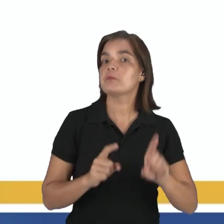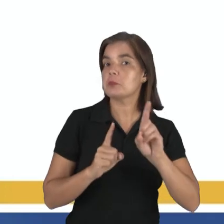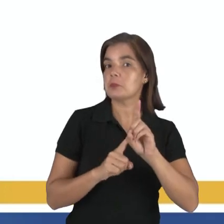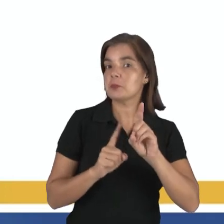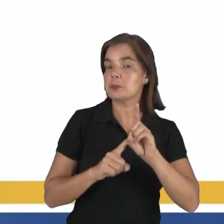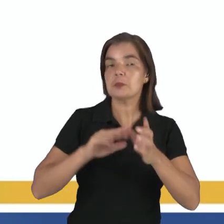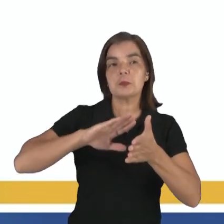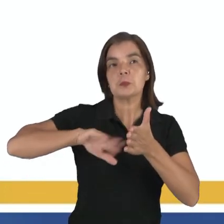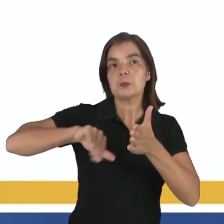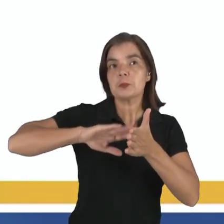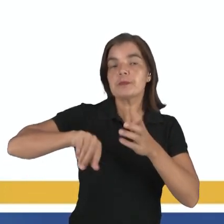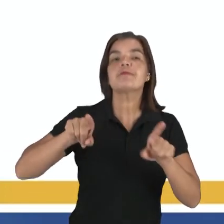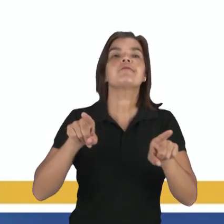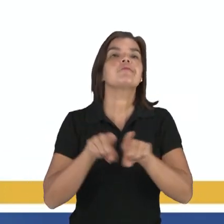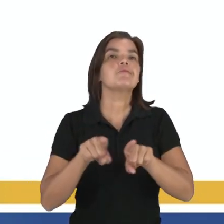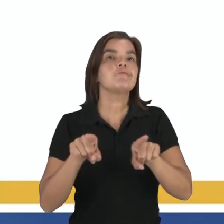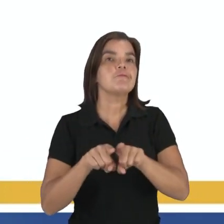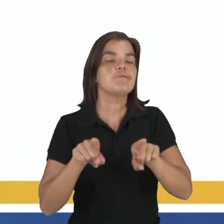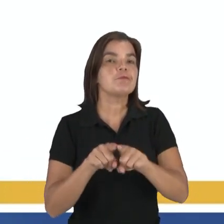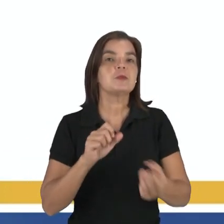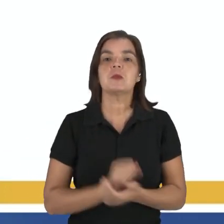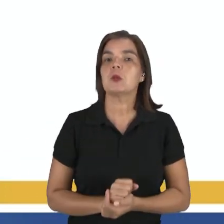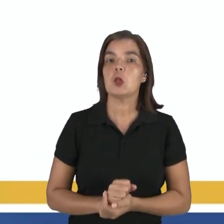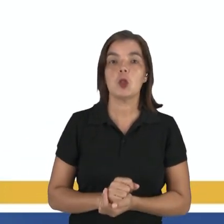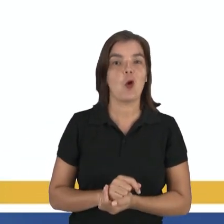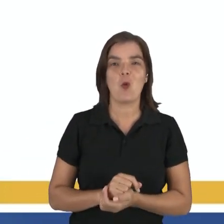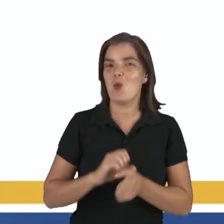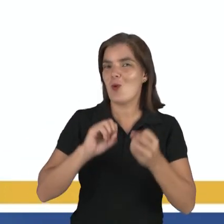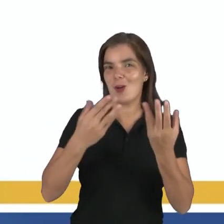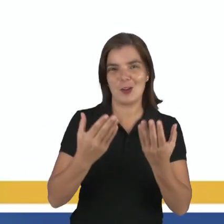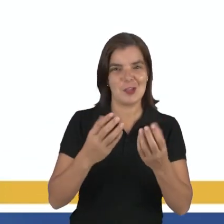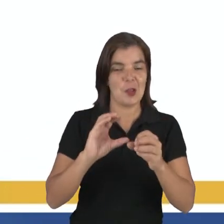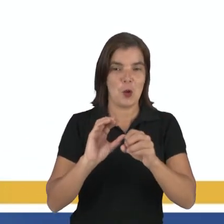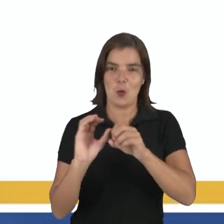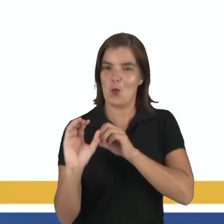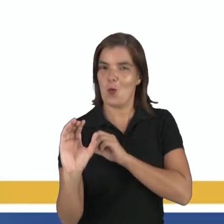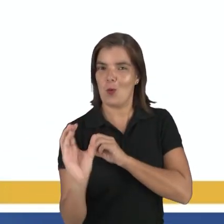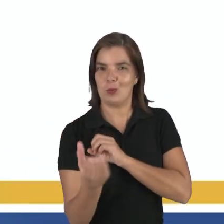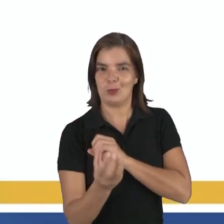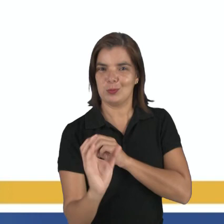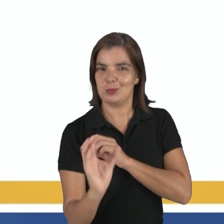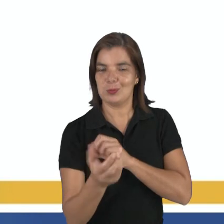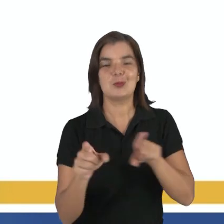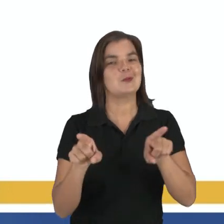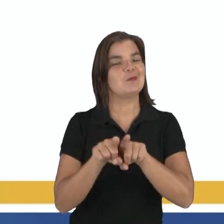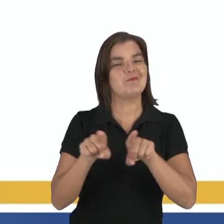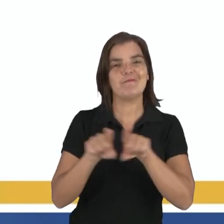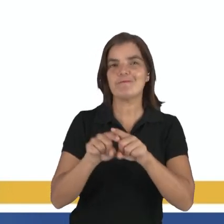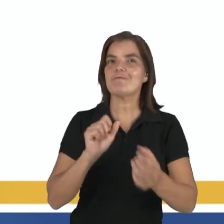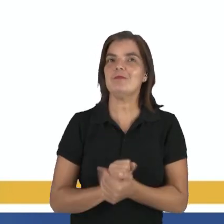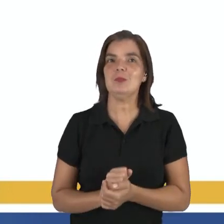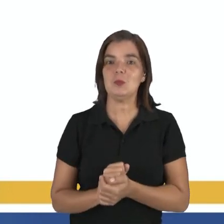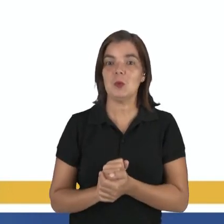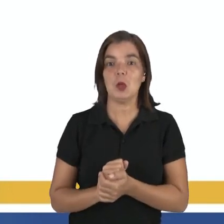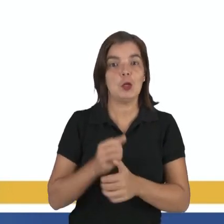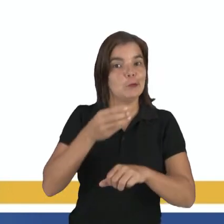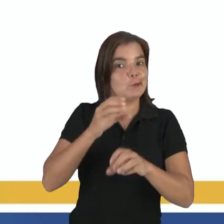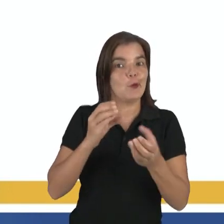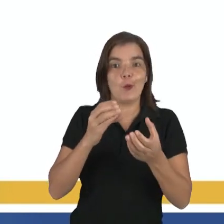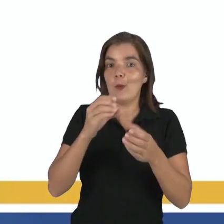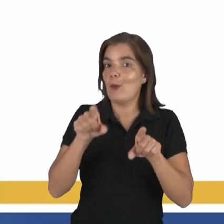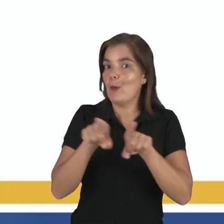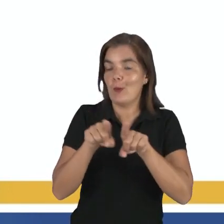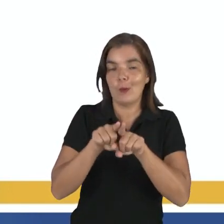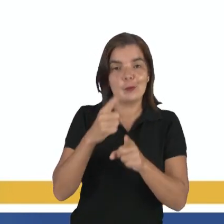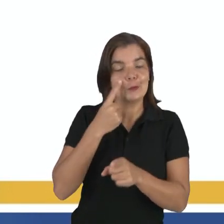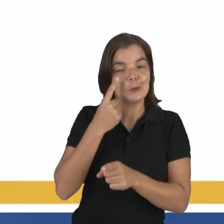D, a gente também vai descartar, porque ele também não fala de órbitas circulares e também não fala sobre núcleo, que até aqui